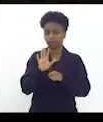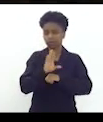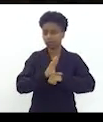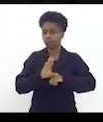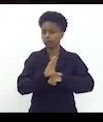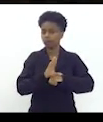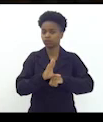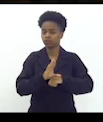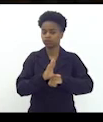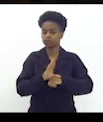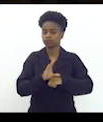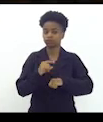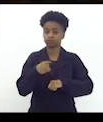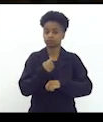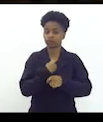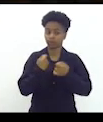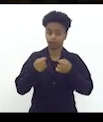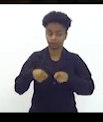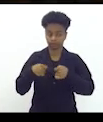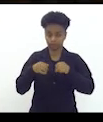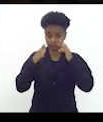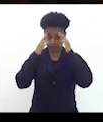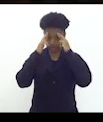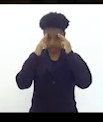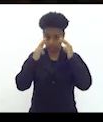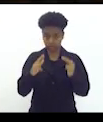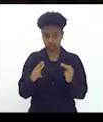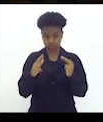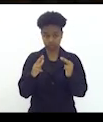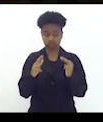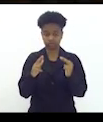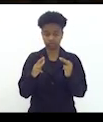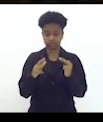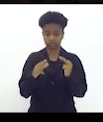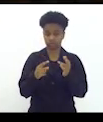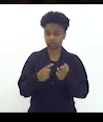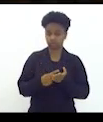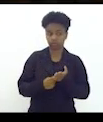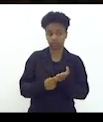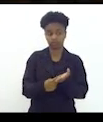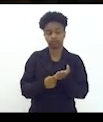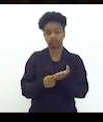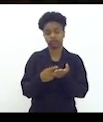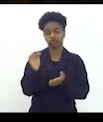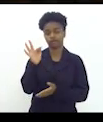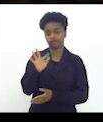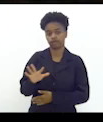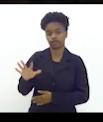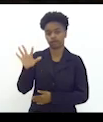que deveríamos respeitar o Pacto Federativo.